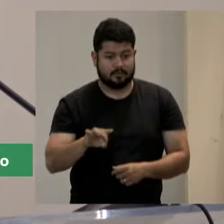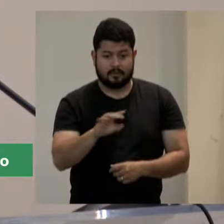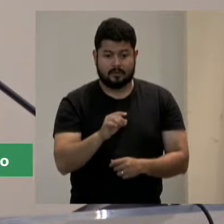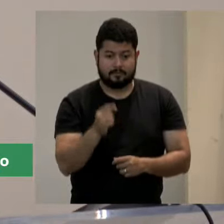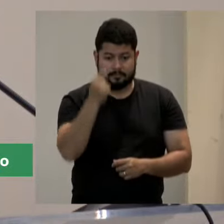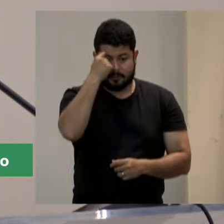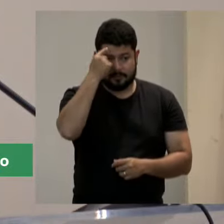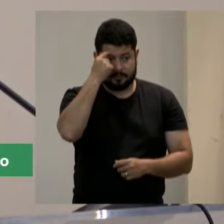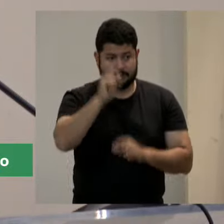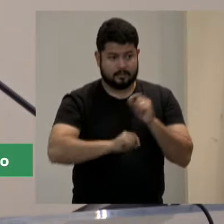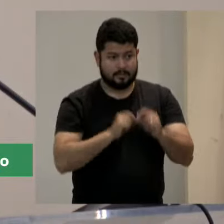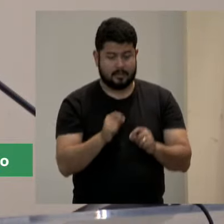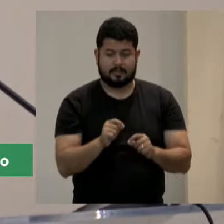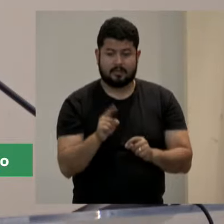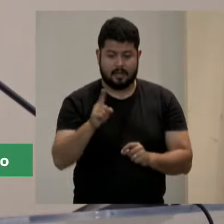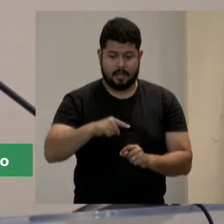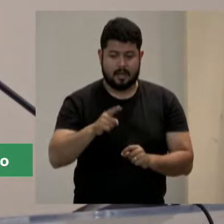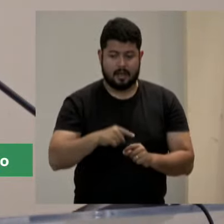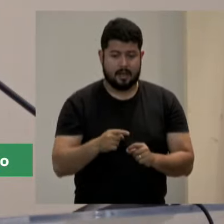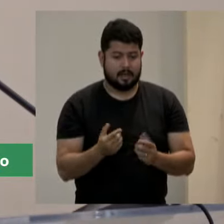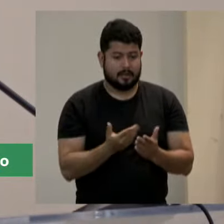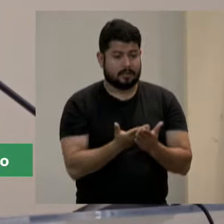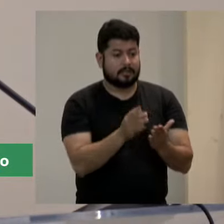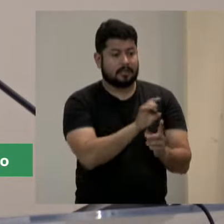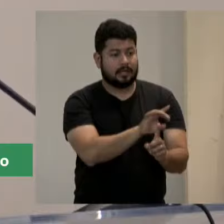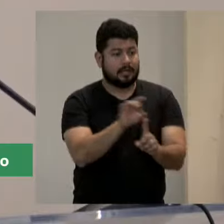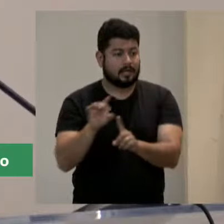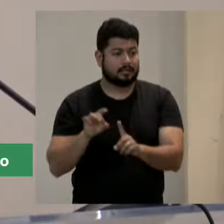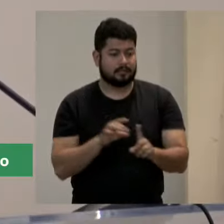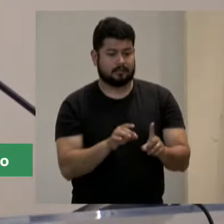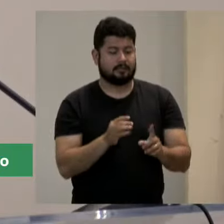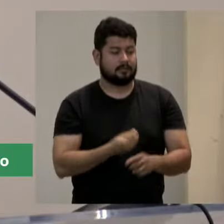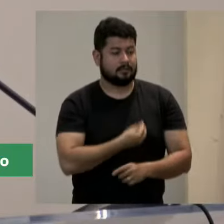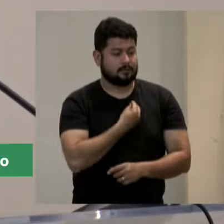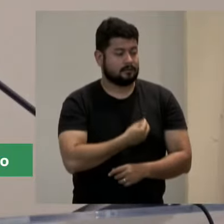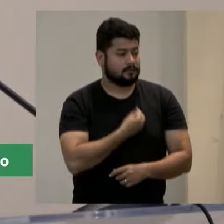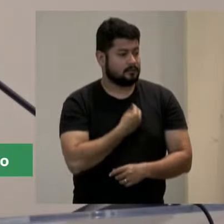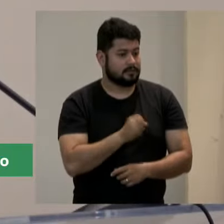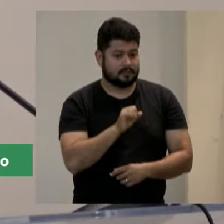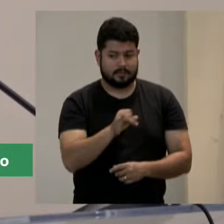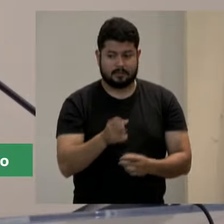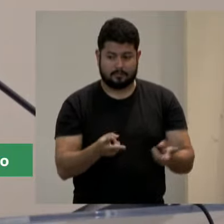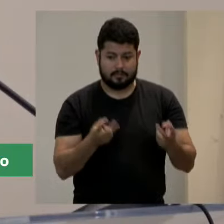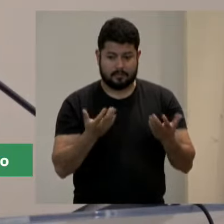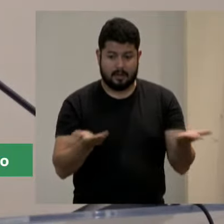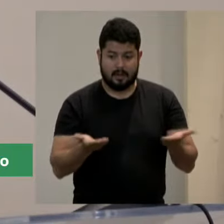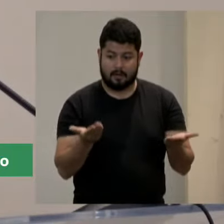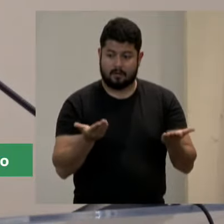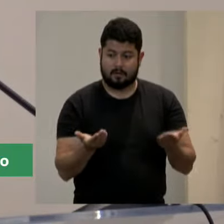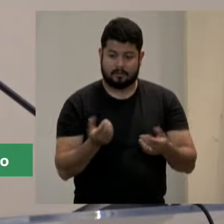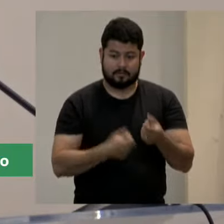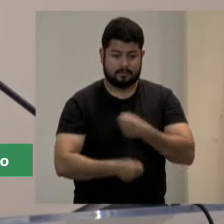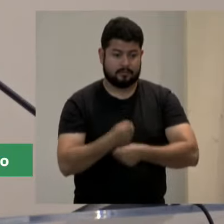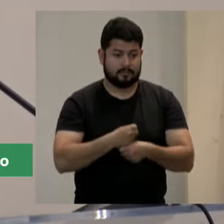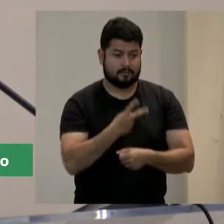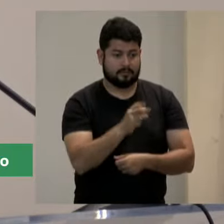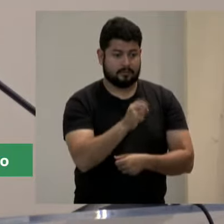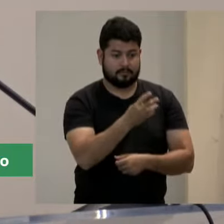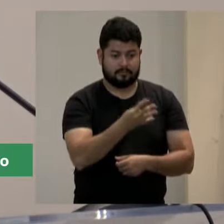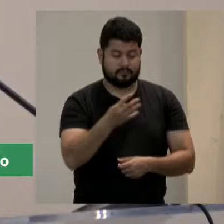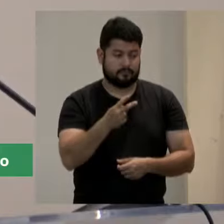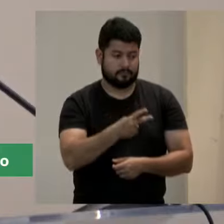de dignidade. Se a gente olhar, né, hoje, ainda em 2024, para uma figura, para uma pintura de Portinari,